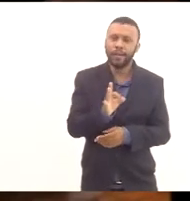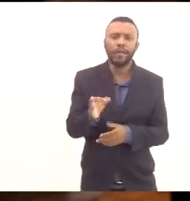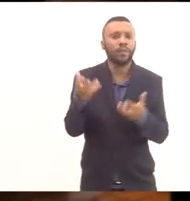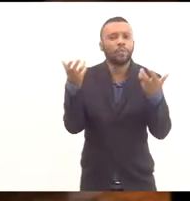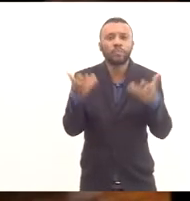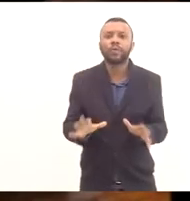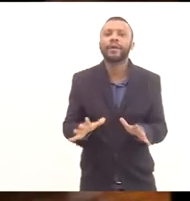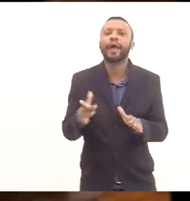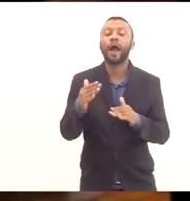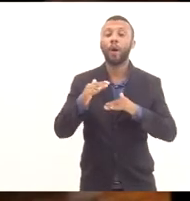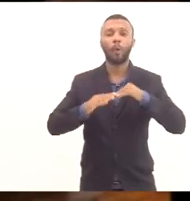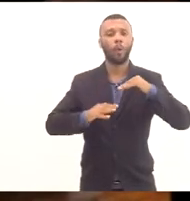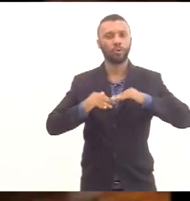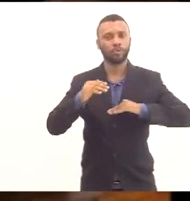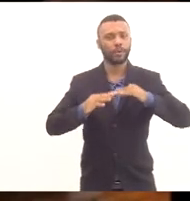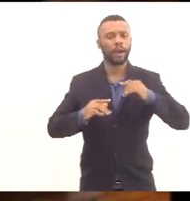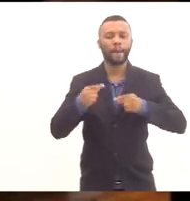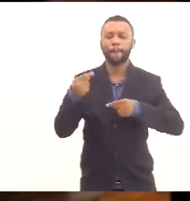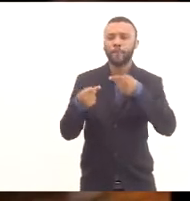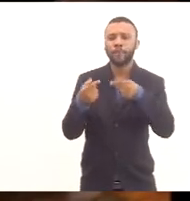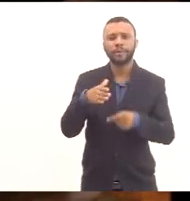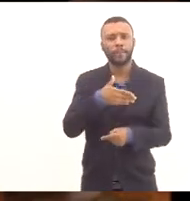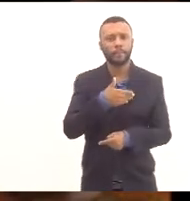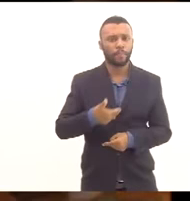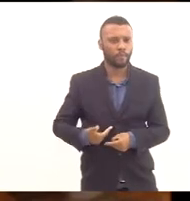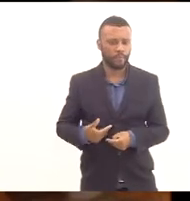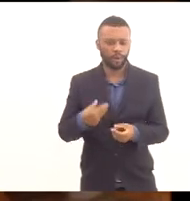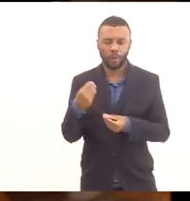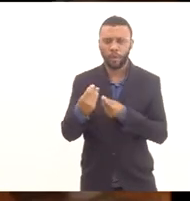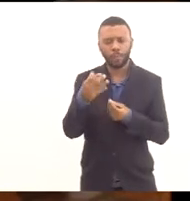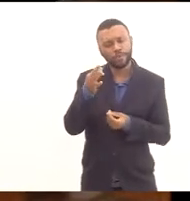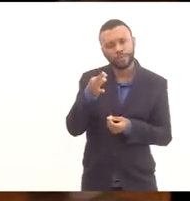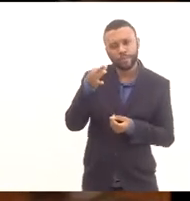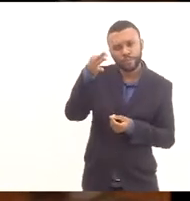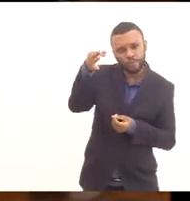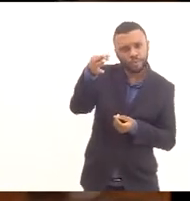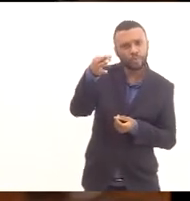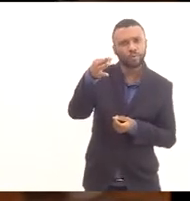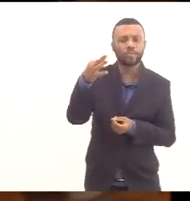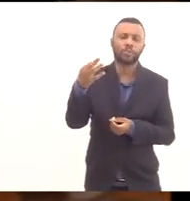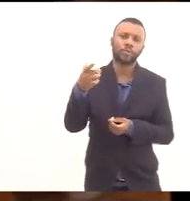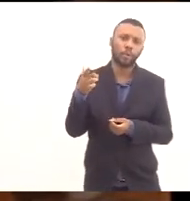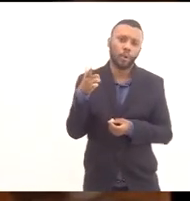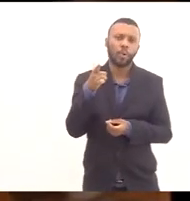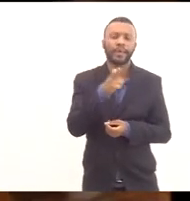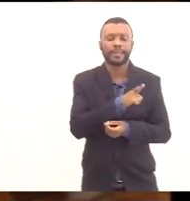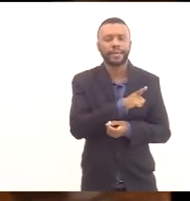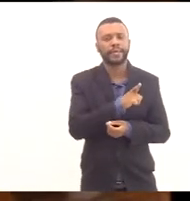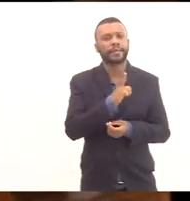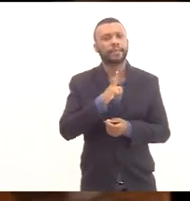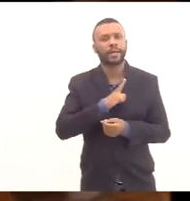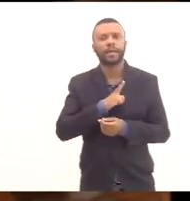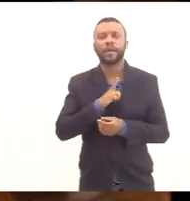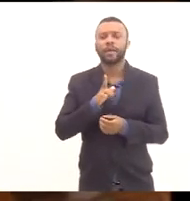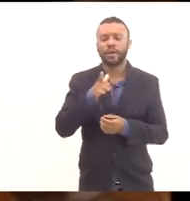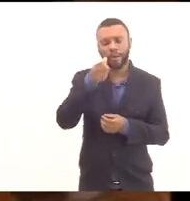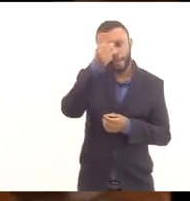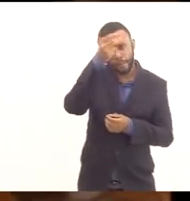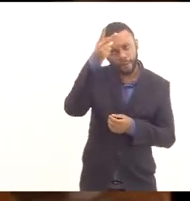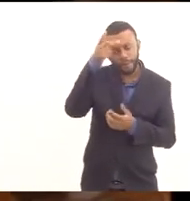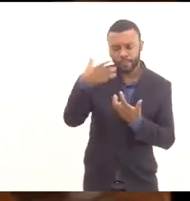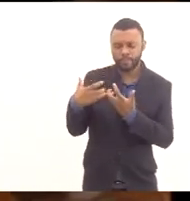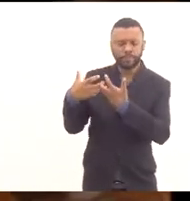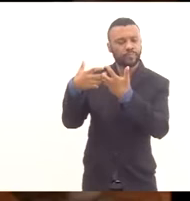não quer construir a política pública de uma forma aqui nos próximos anos haja uma cidade de